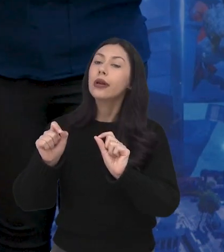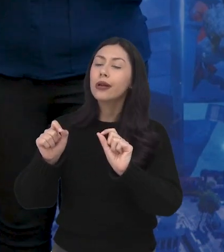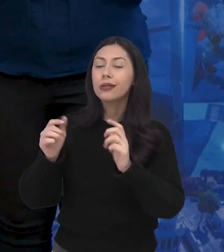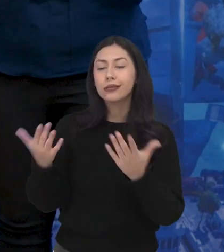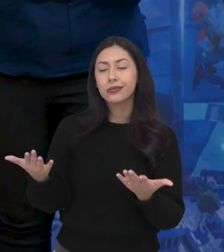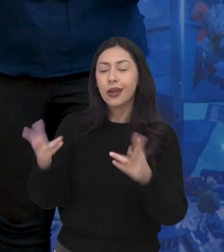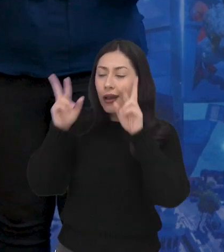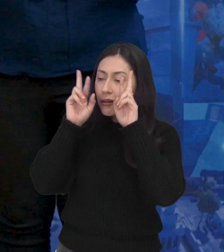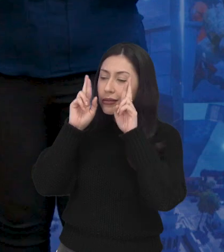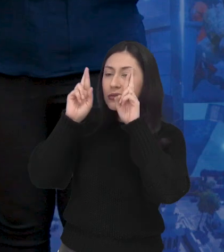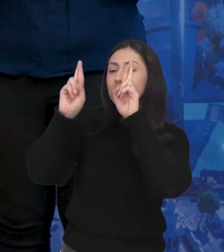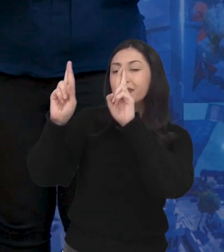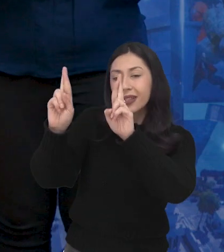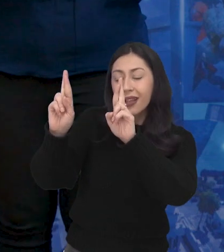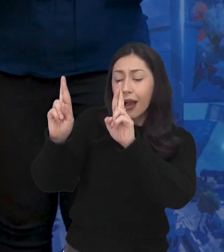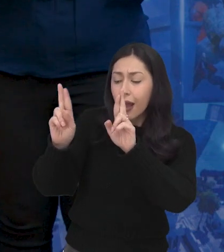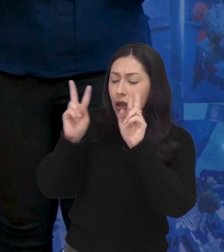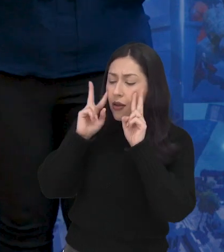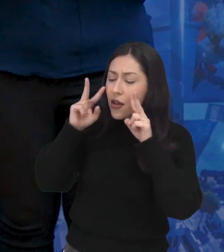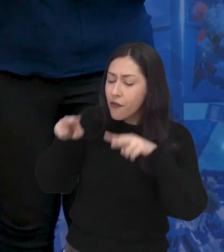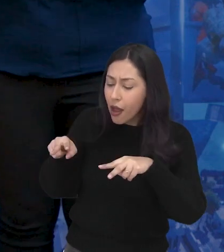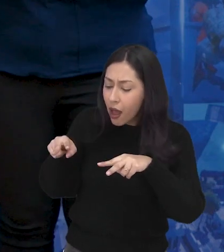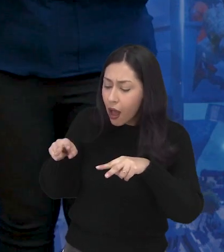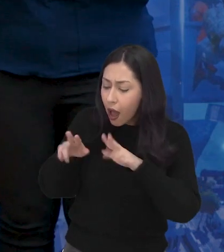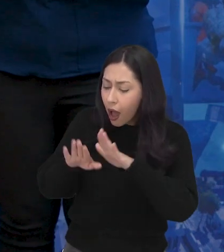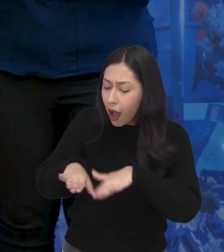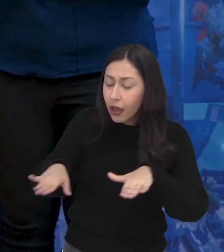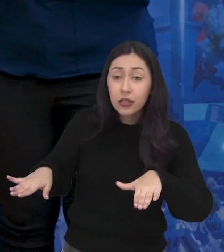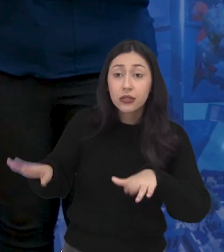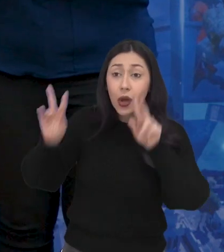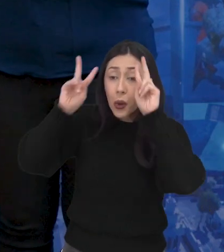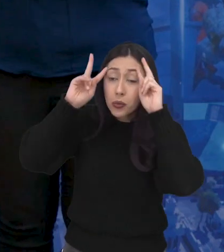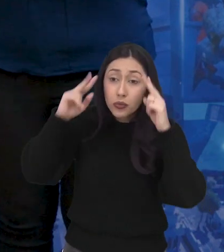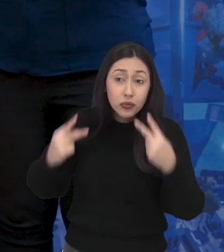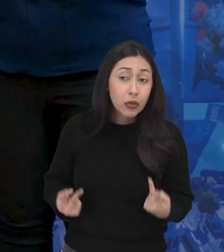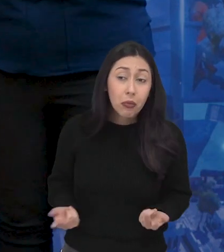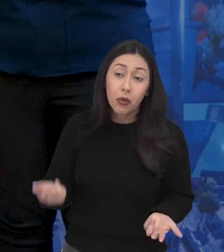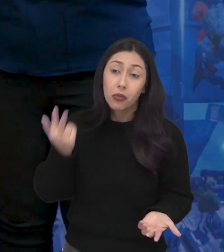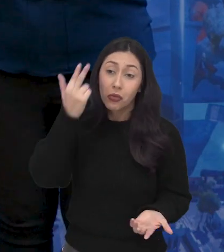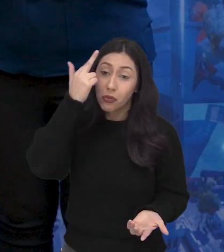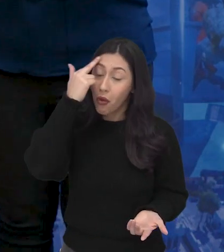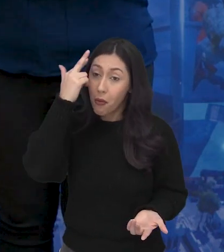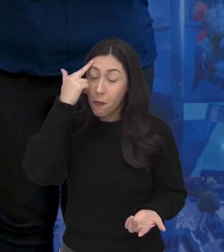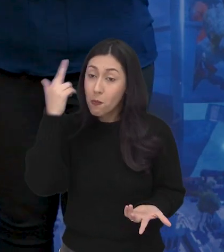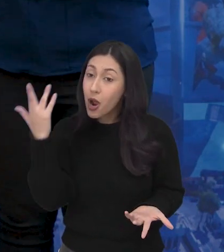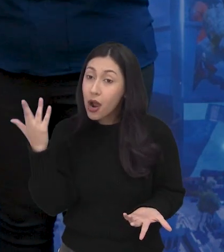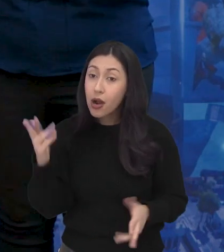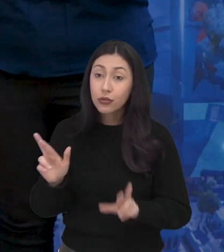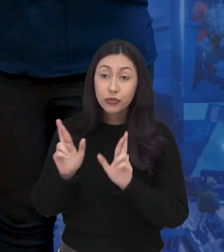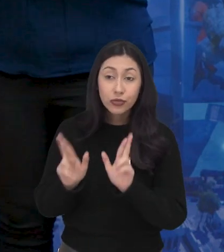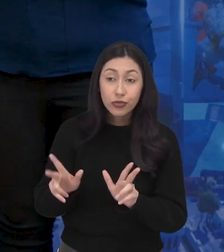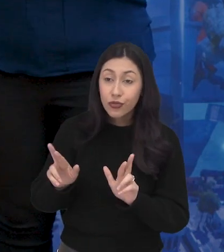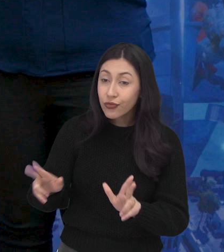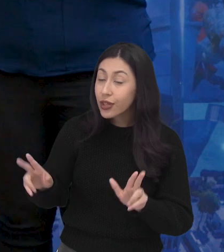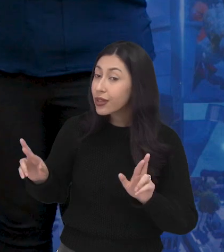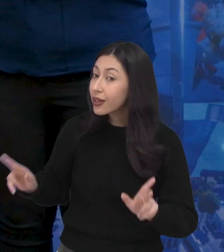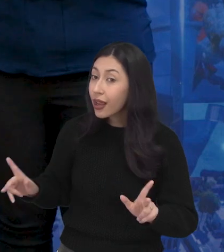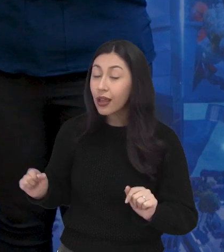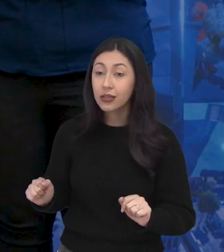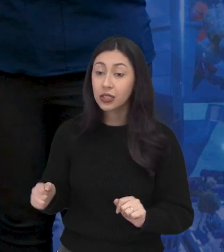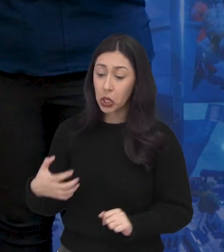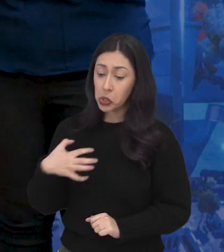gente respeitar, a gente enxergar a criança da mesma forma como a gente enxerga um adulto, com as diferenças, com